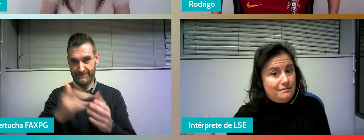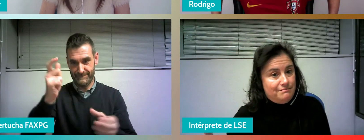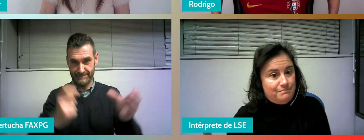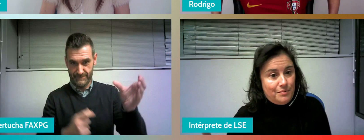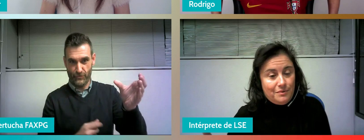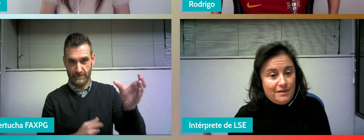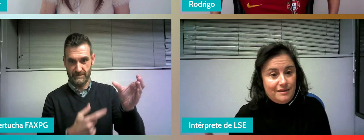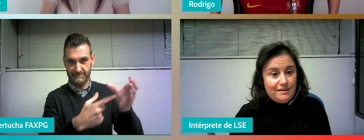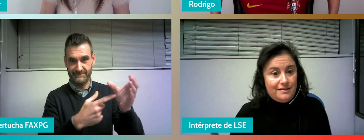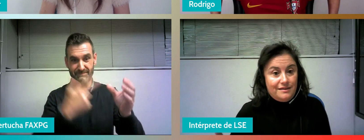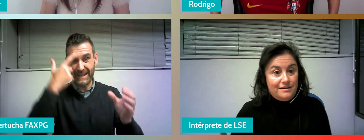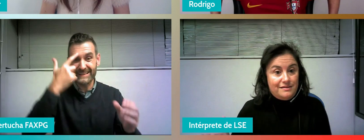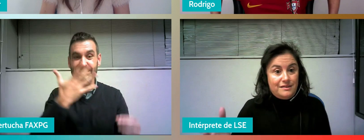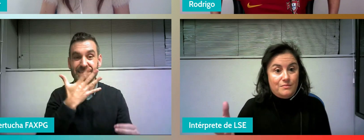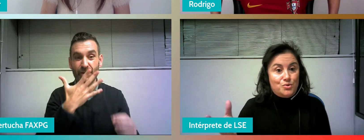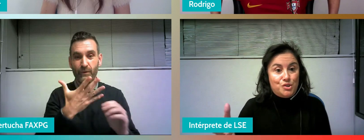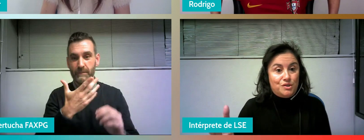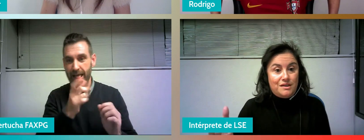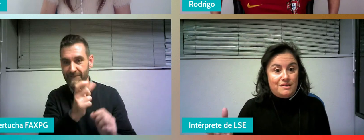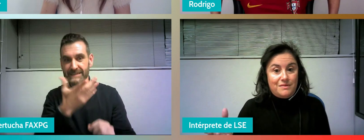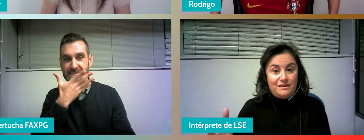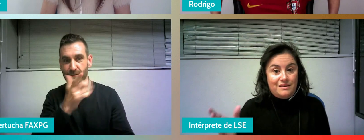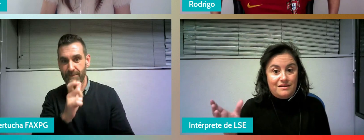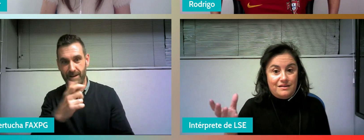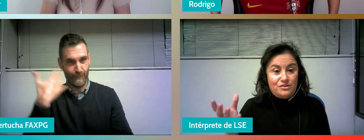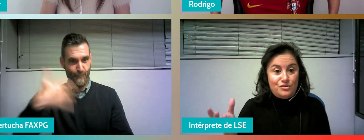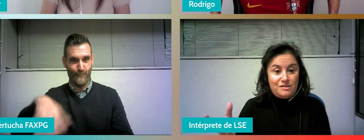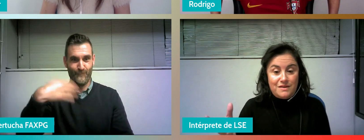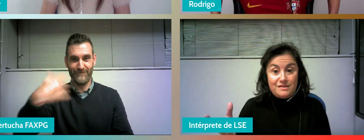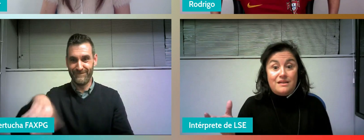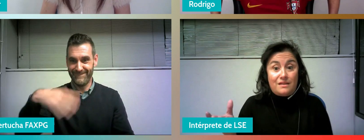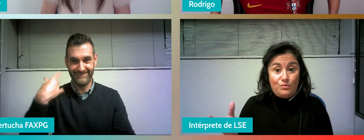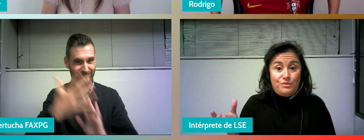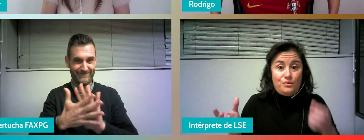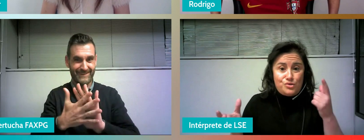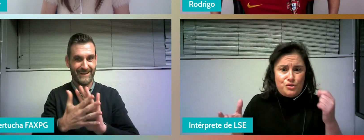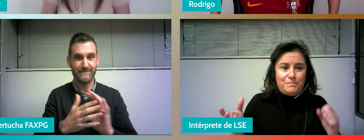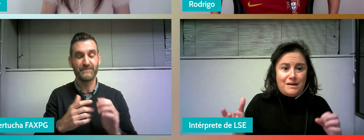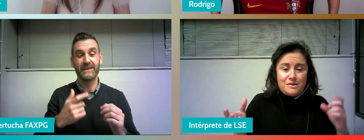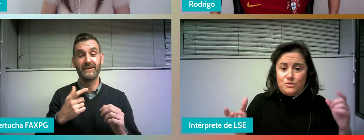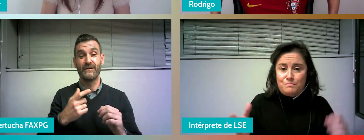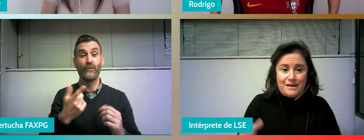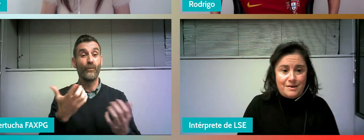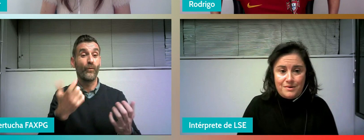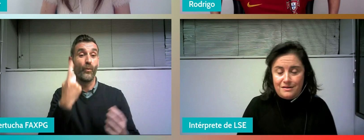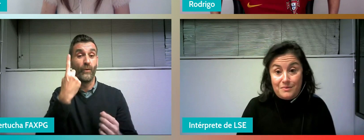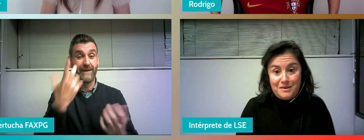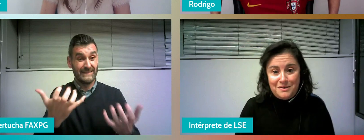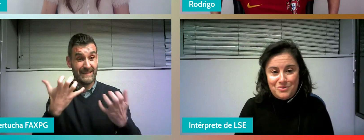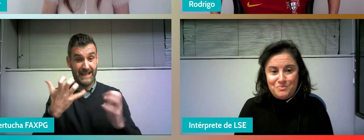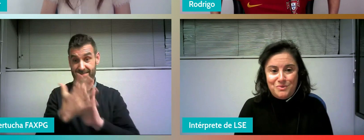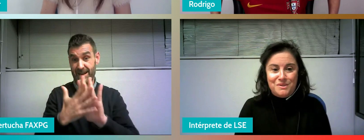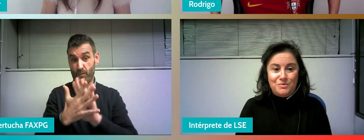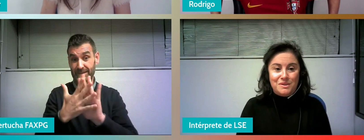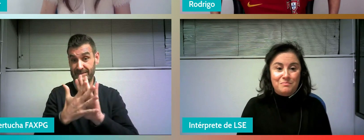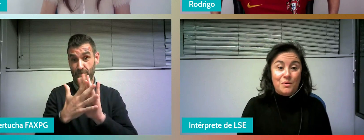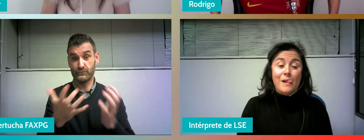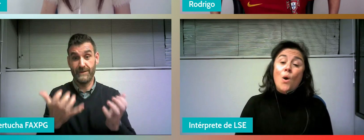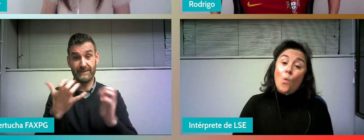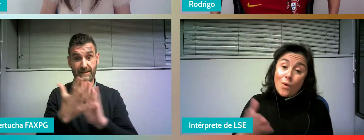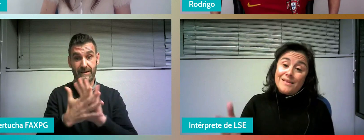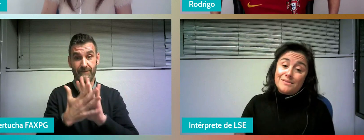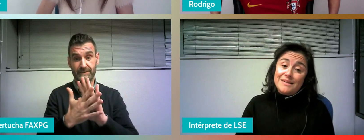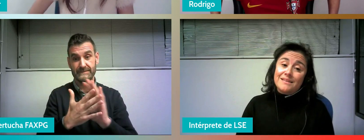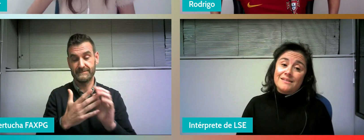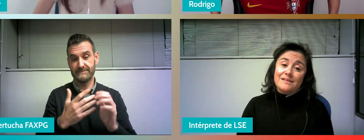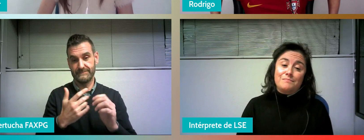Quixote, pois, se tivemos o Quixote nas nosas mans e traducirlo sino palabra, levamos moitísimo tempo.